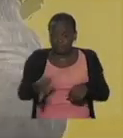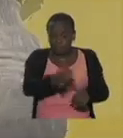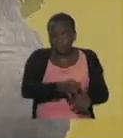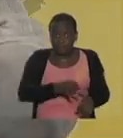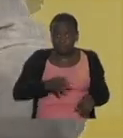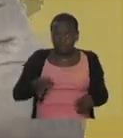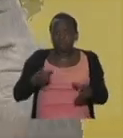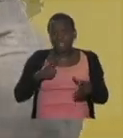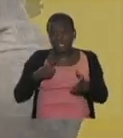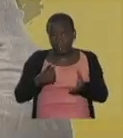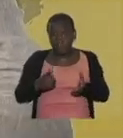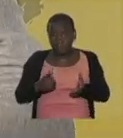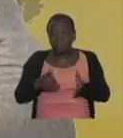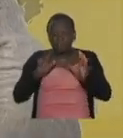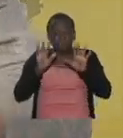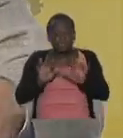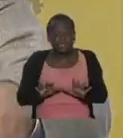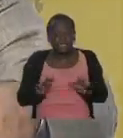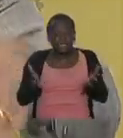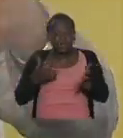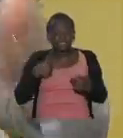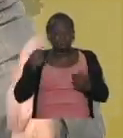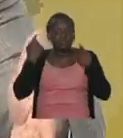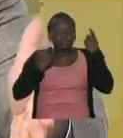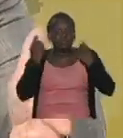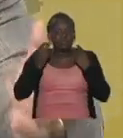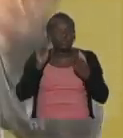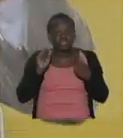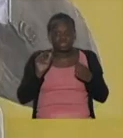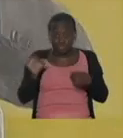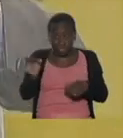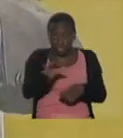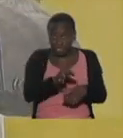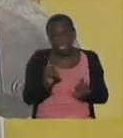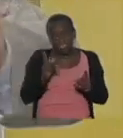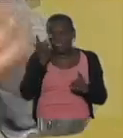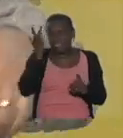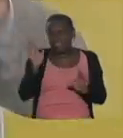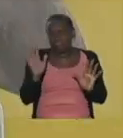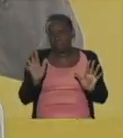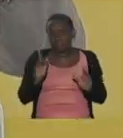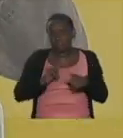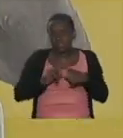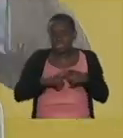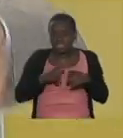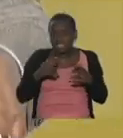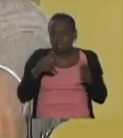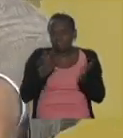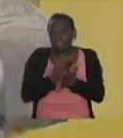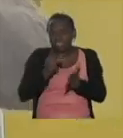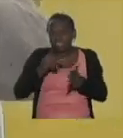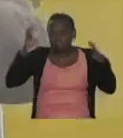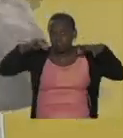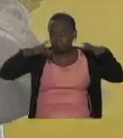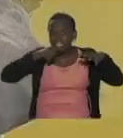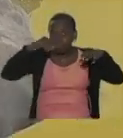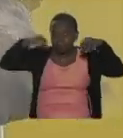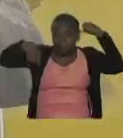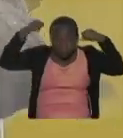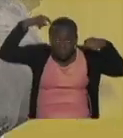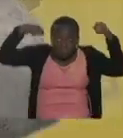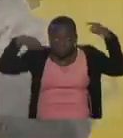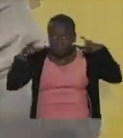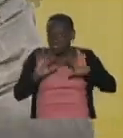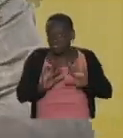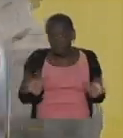perfuração nós já Vimos que tem agora a minha maior preocupação não são as perfurações que a perfuração o máximo que vai acontecer é deixar a água